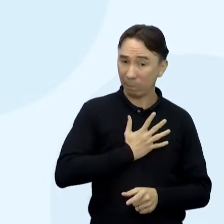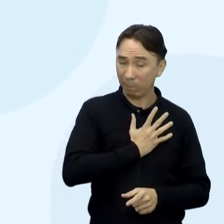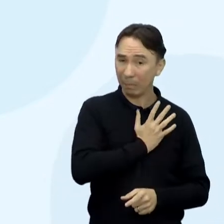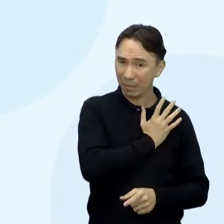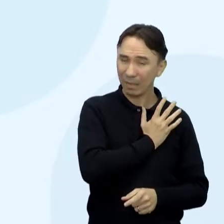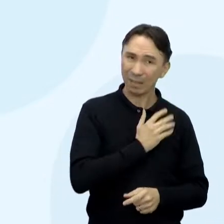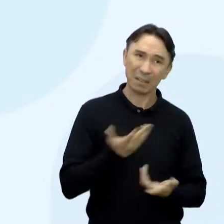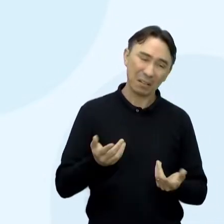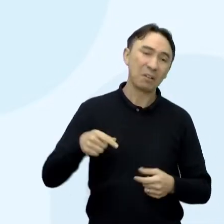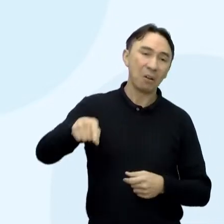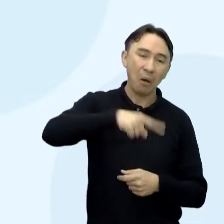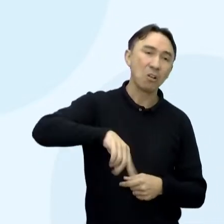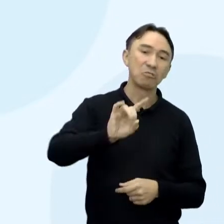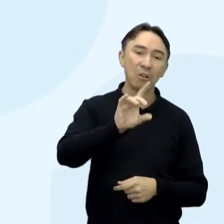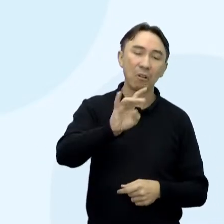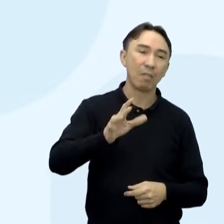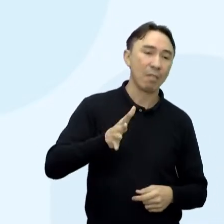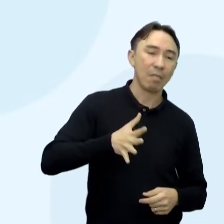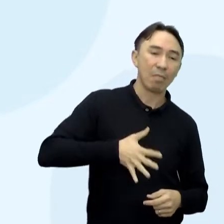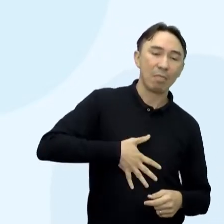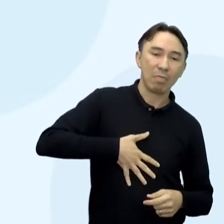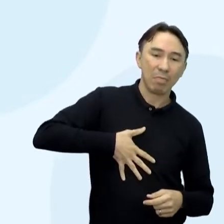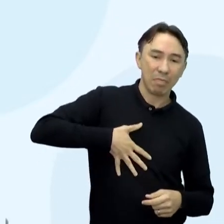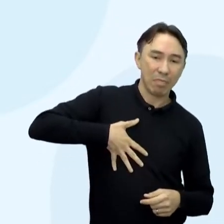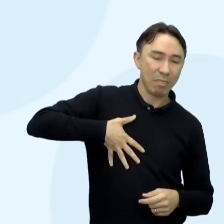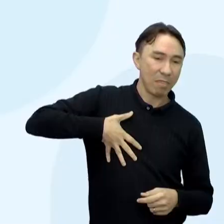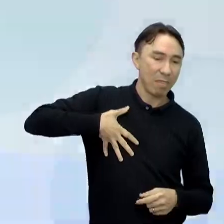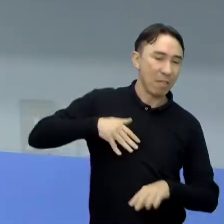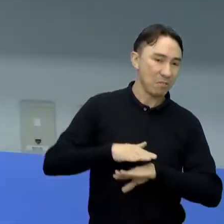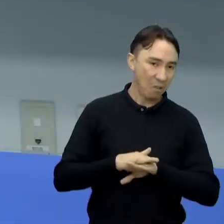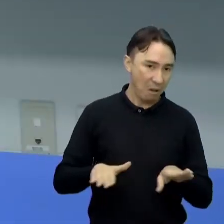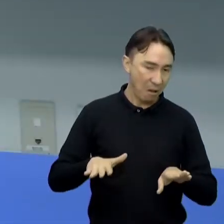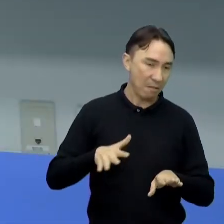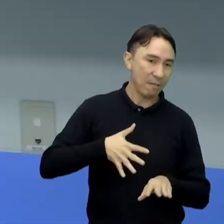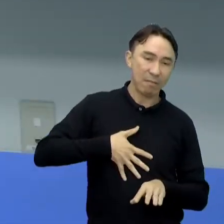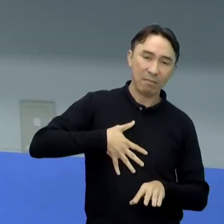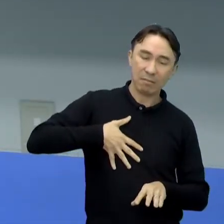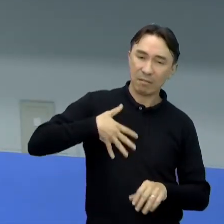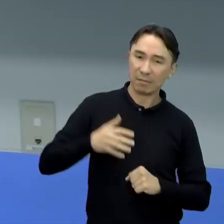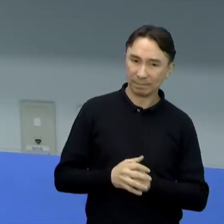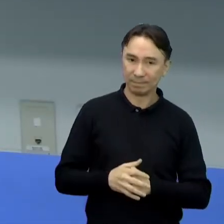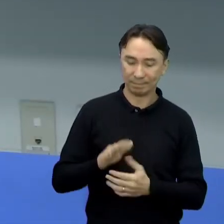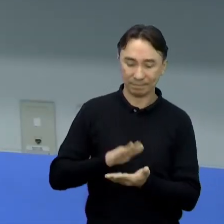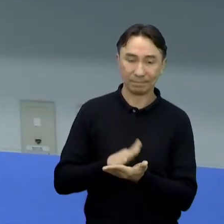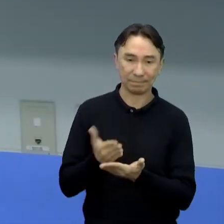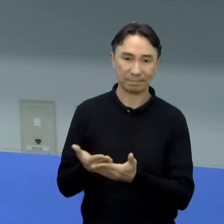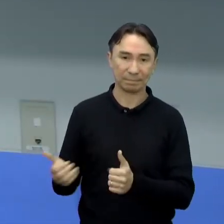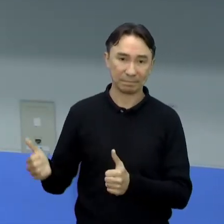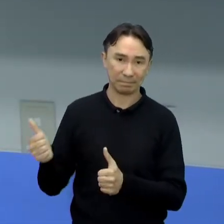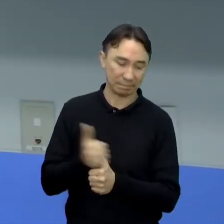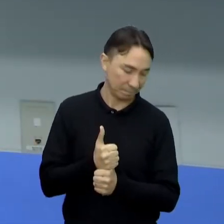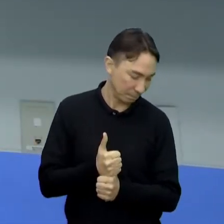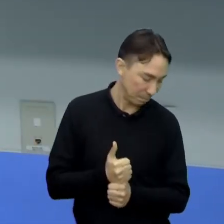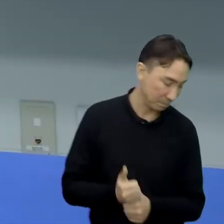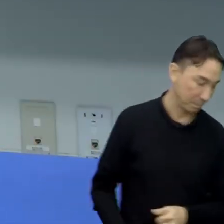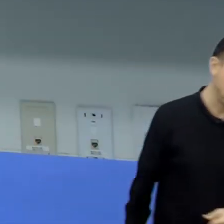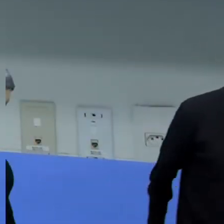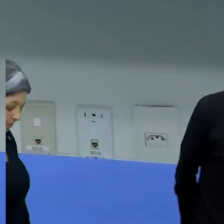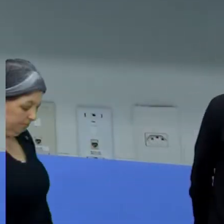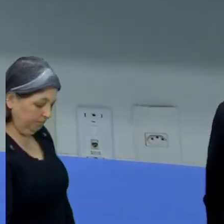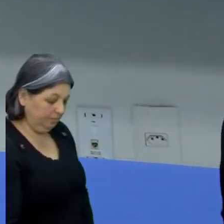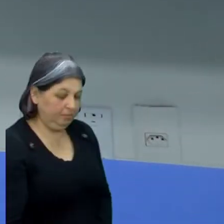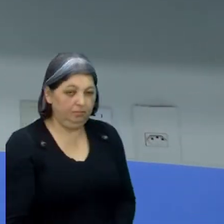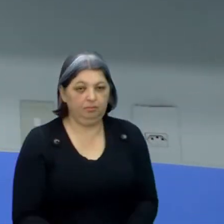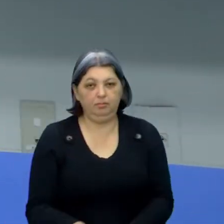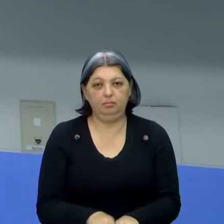dos nossos desejos terrenos, carnais, e muitas vezes há